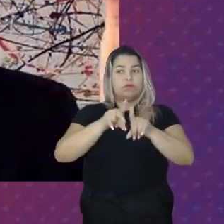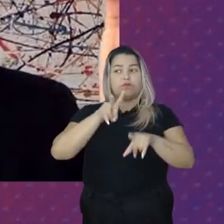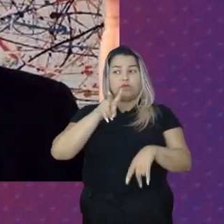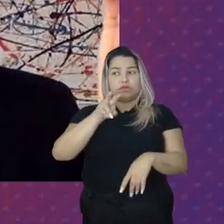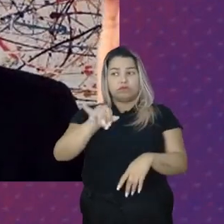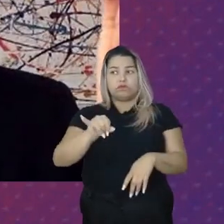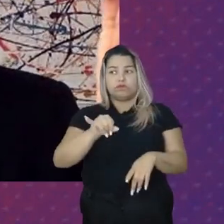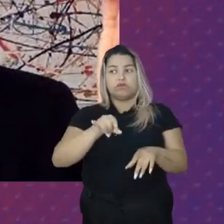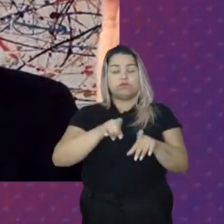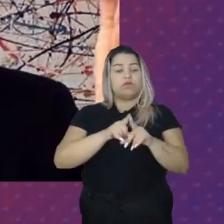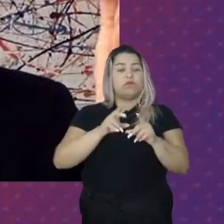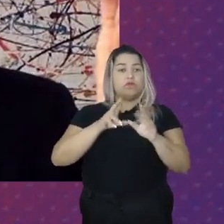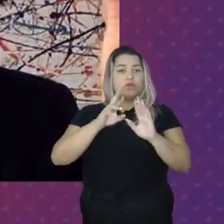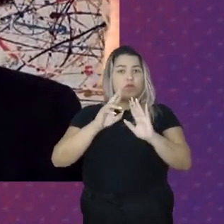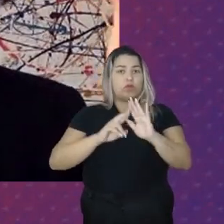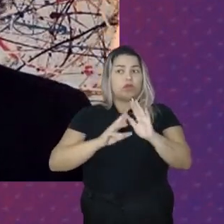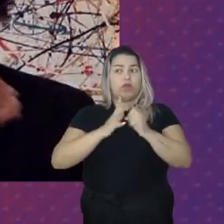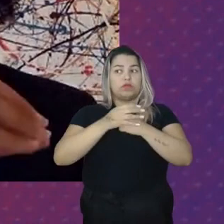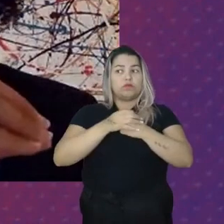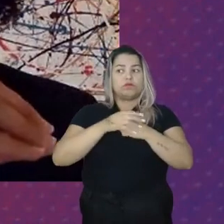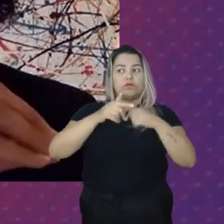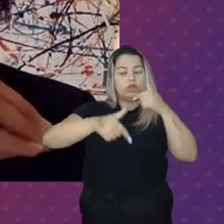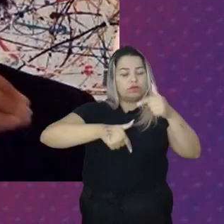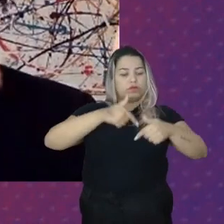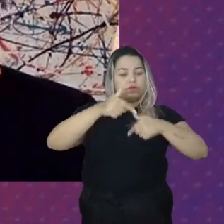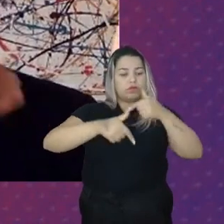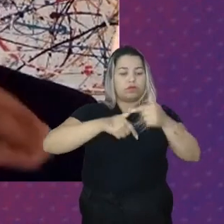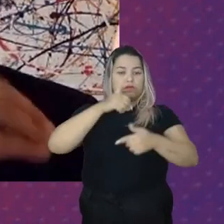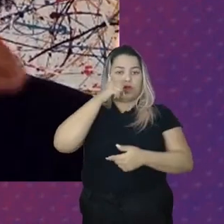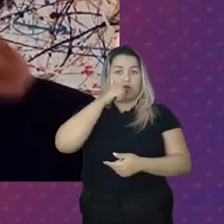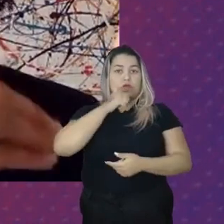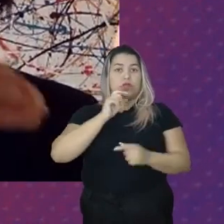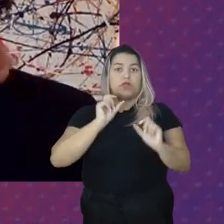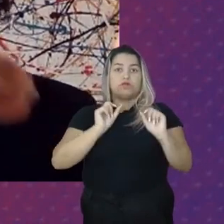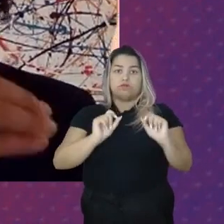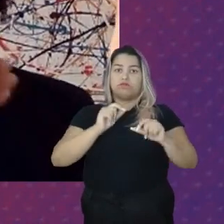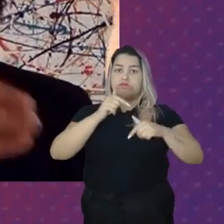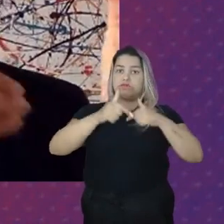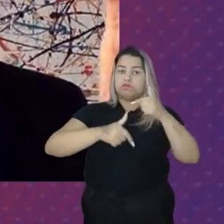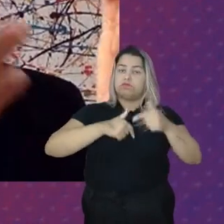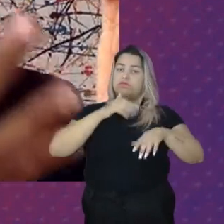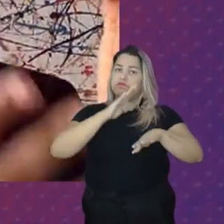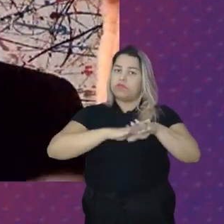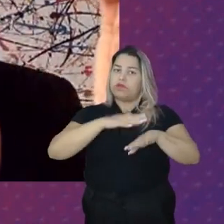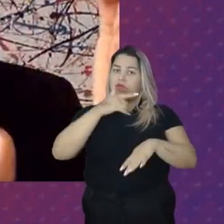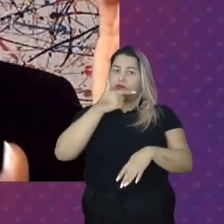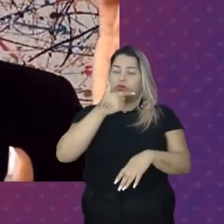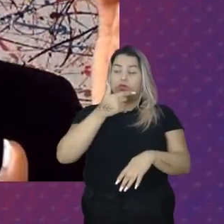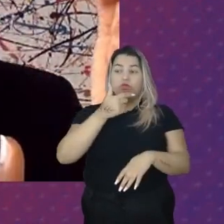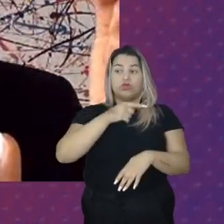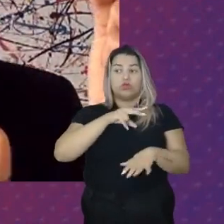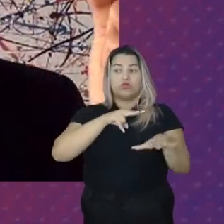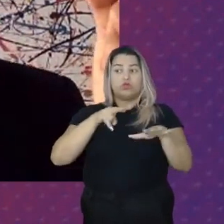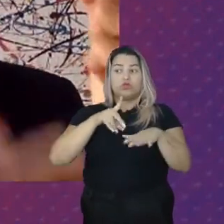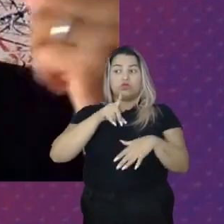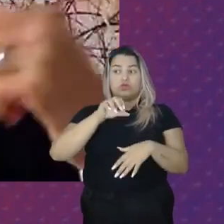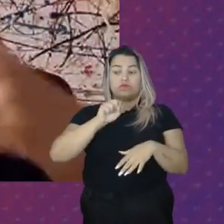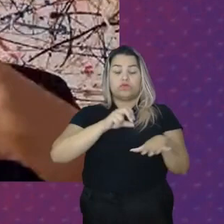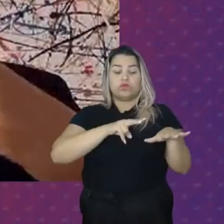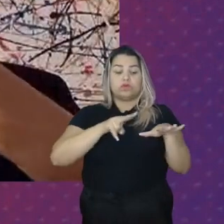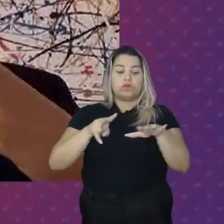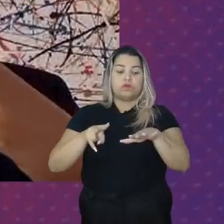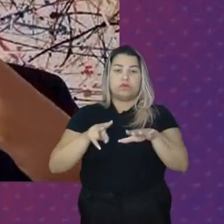ser restrito apenas às trabalhadoras que trabalham mais de 2 dias por semana.